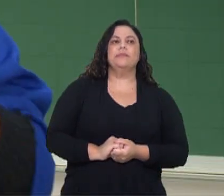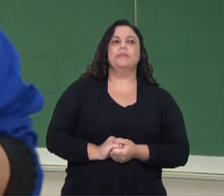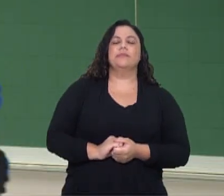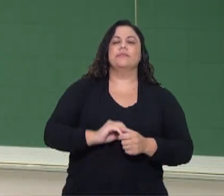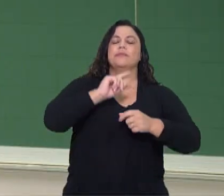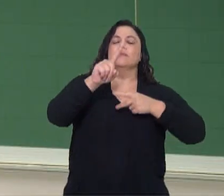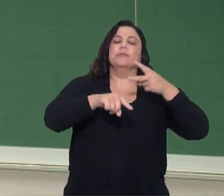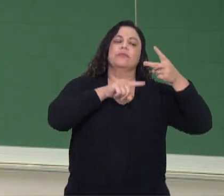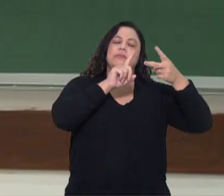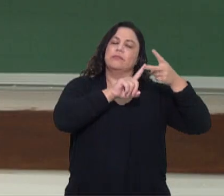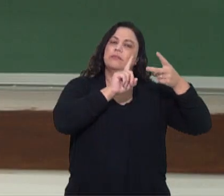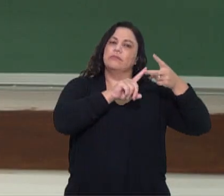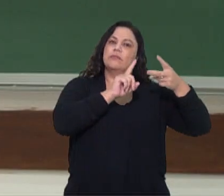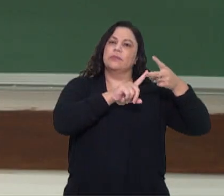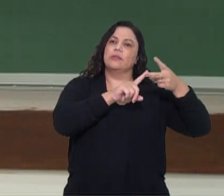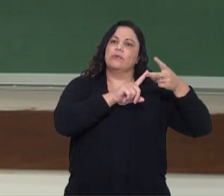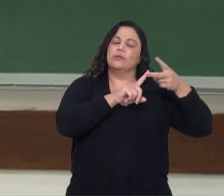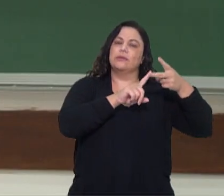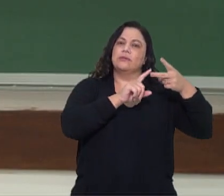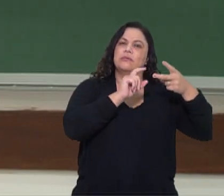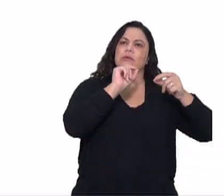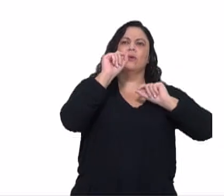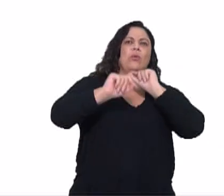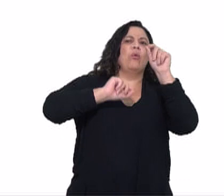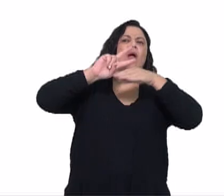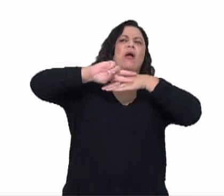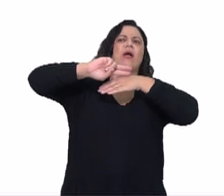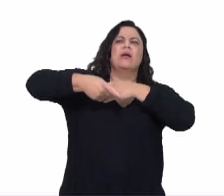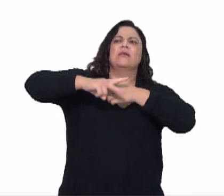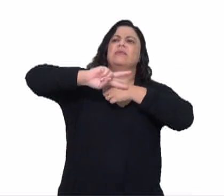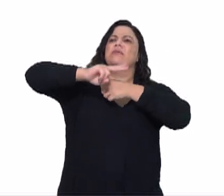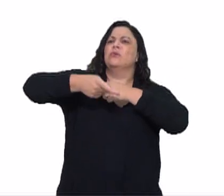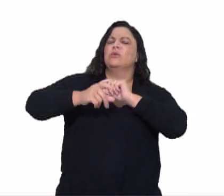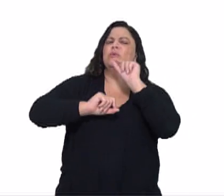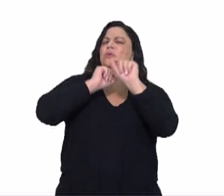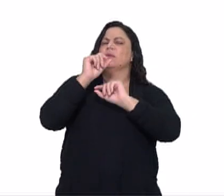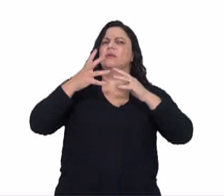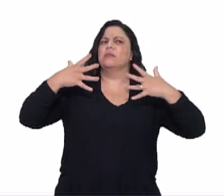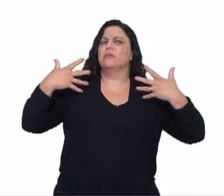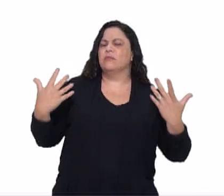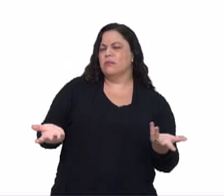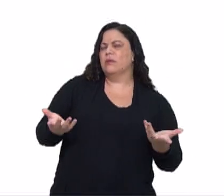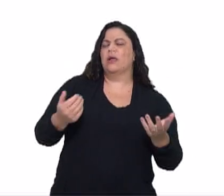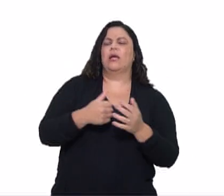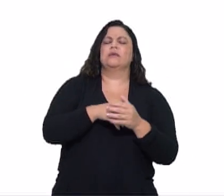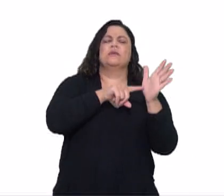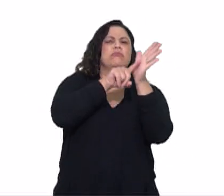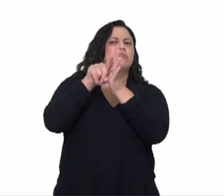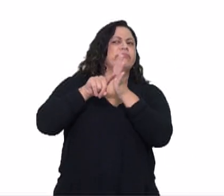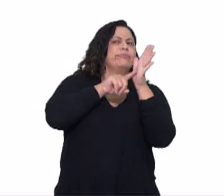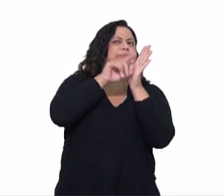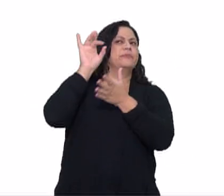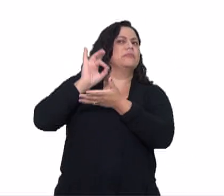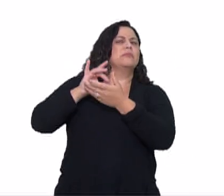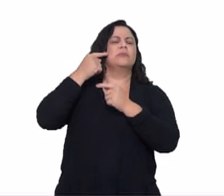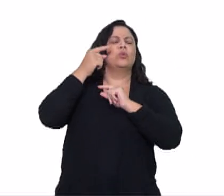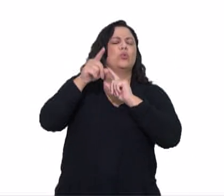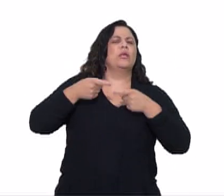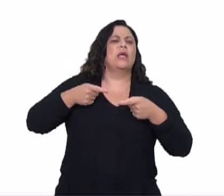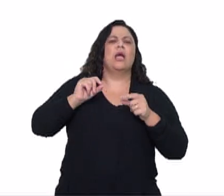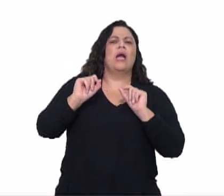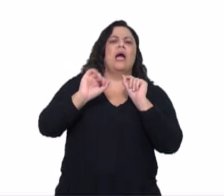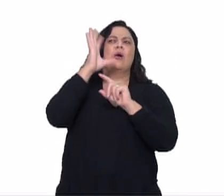Na outra, qual é a consequência desse fato de acordo com os cientistas e o que provocou